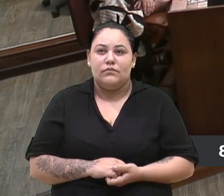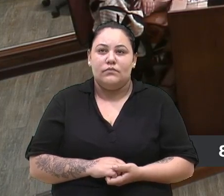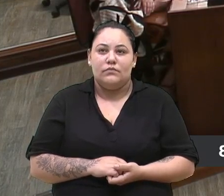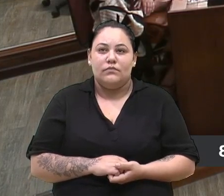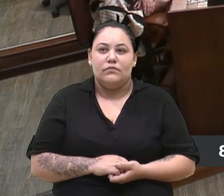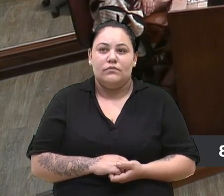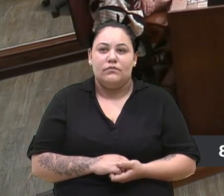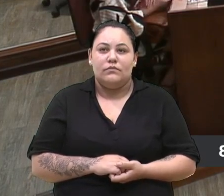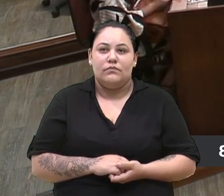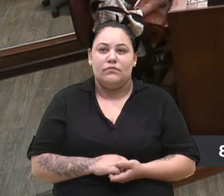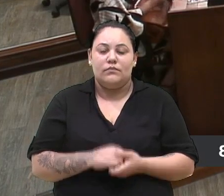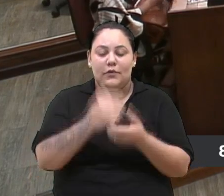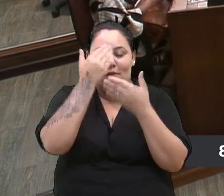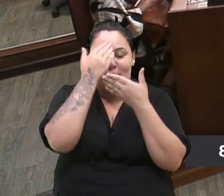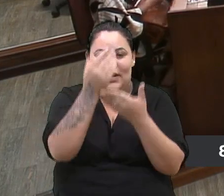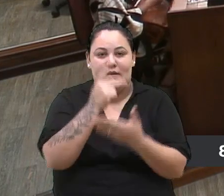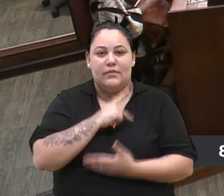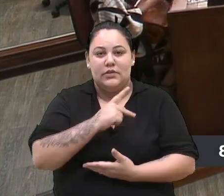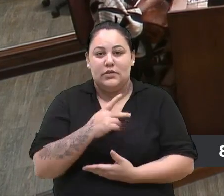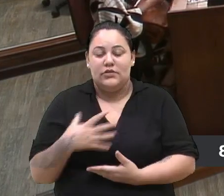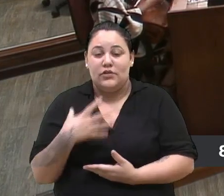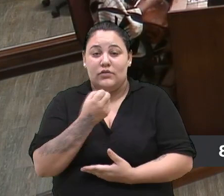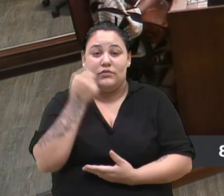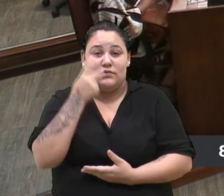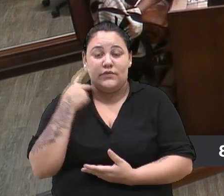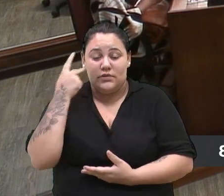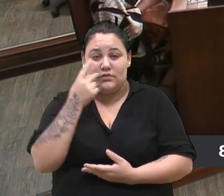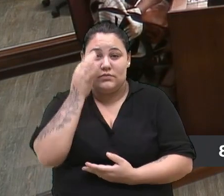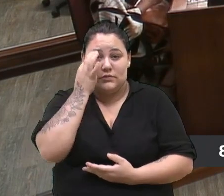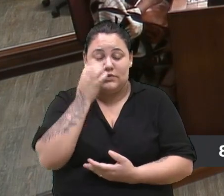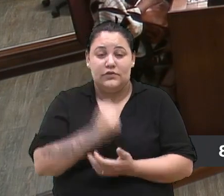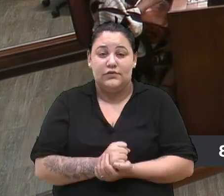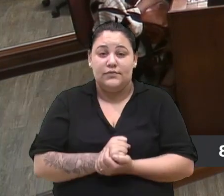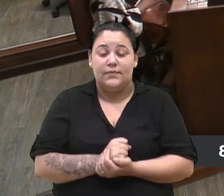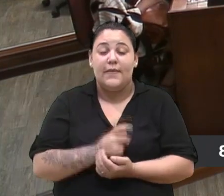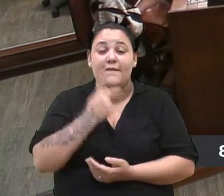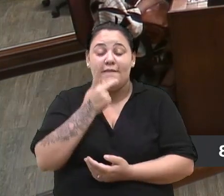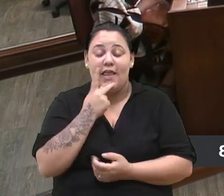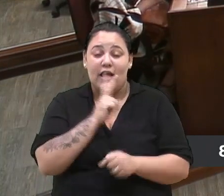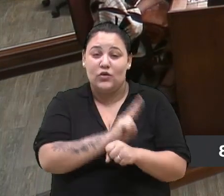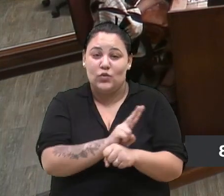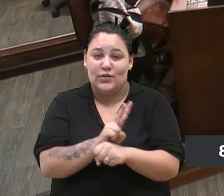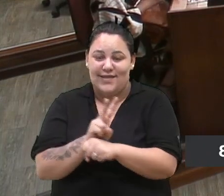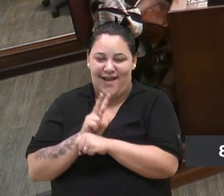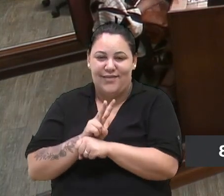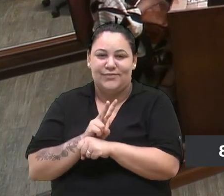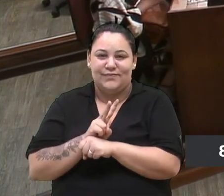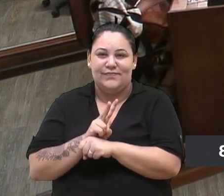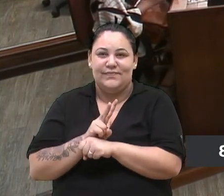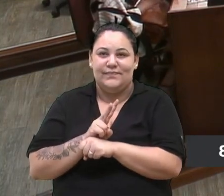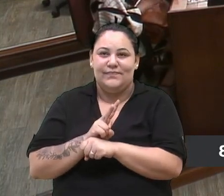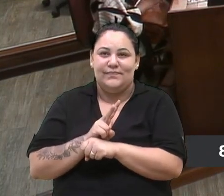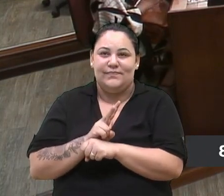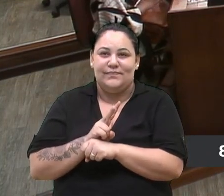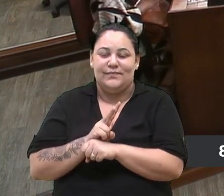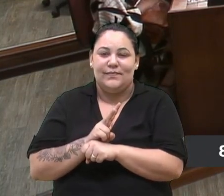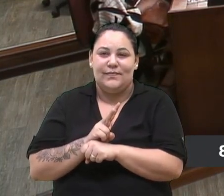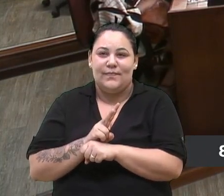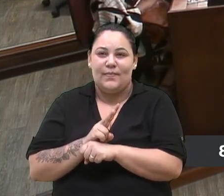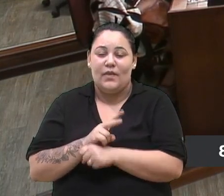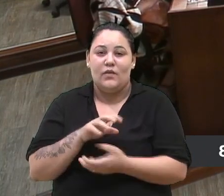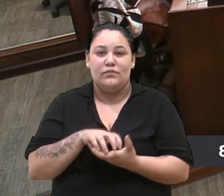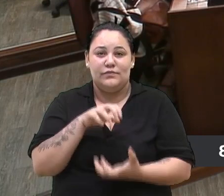Obrigado, senhor presidente, senhoras e senhores vereadores. Falar do cuidado subsidiado é falar de humanização aos